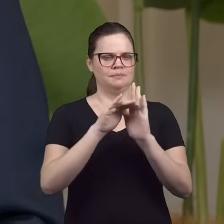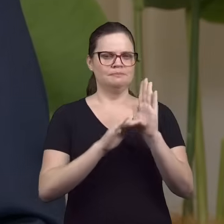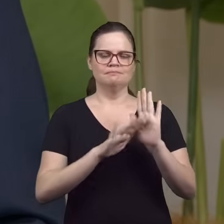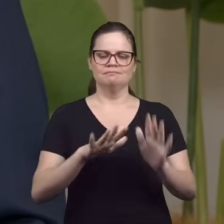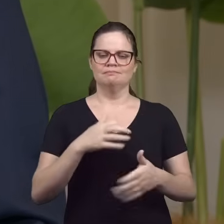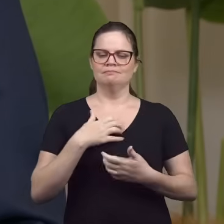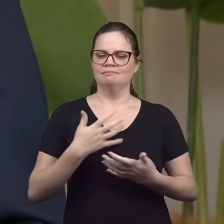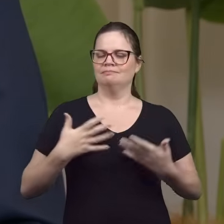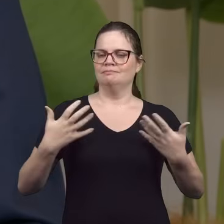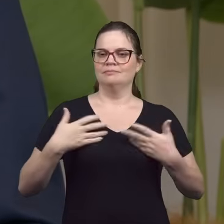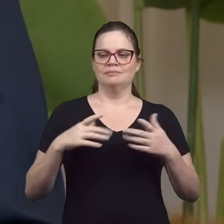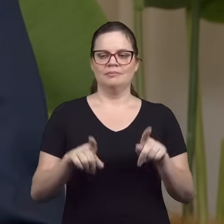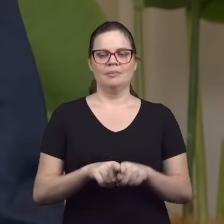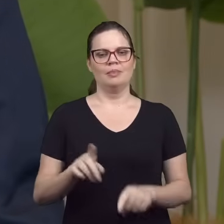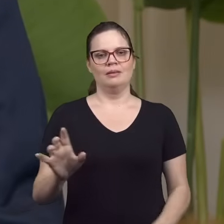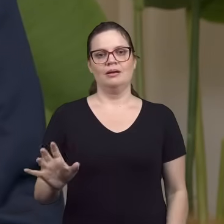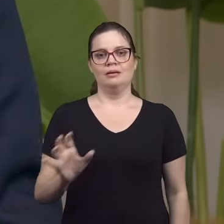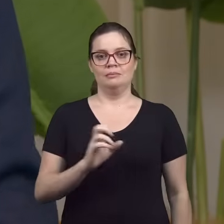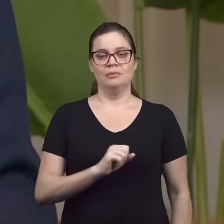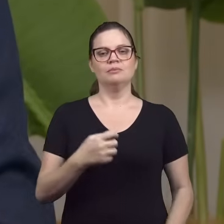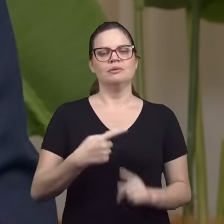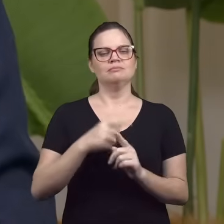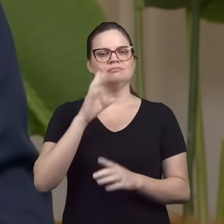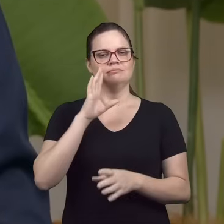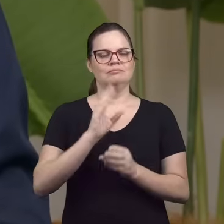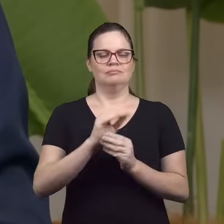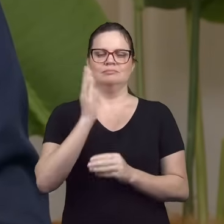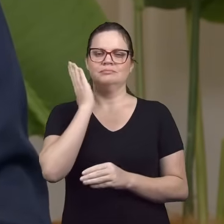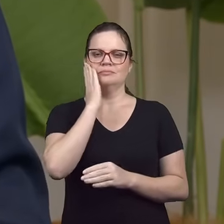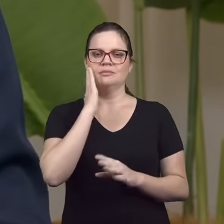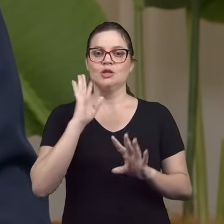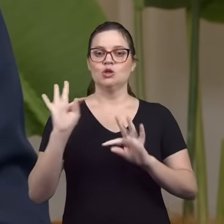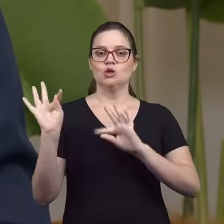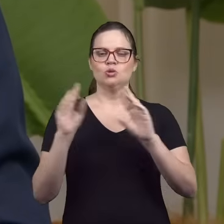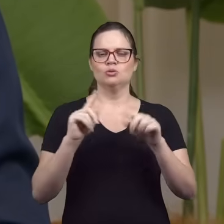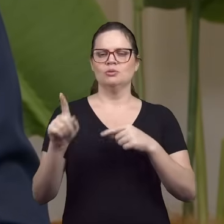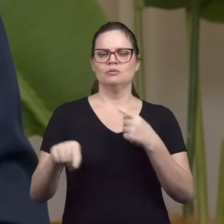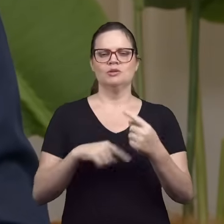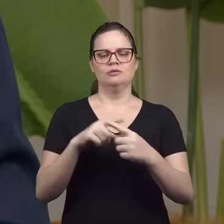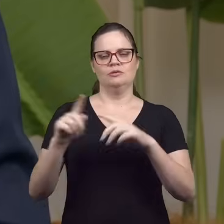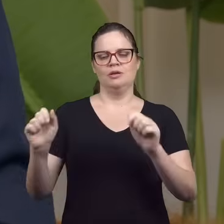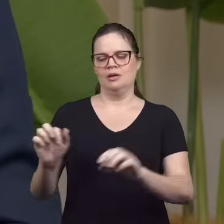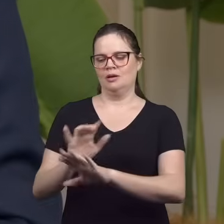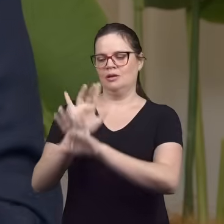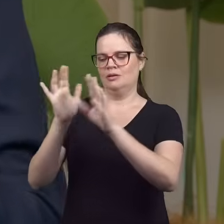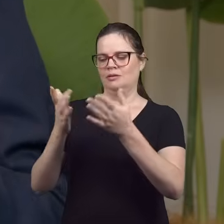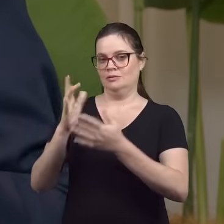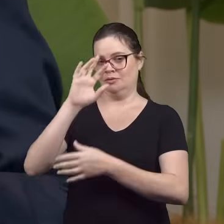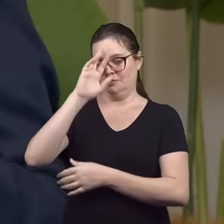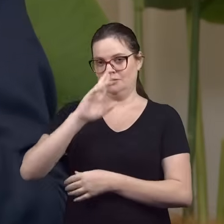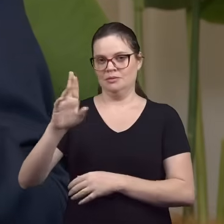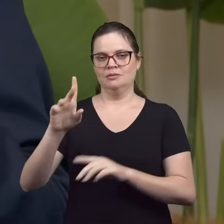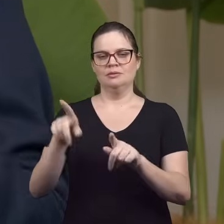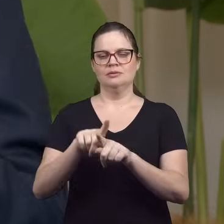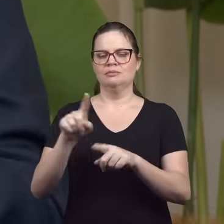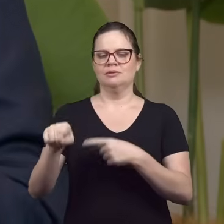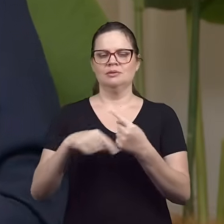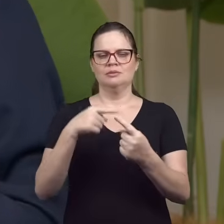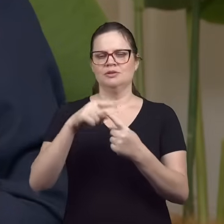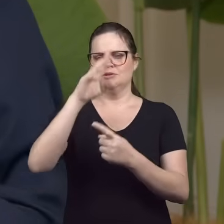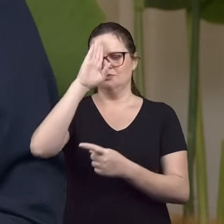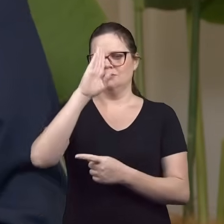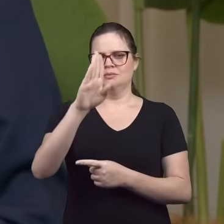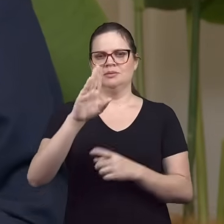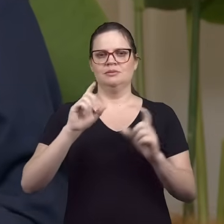com muito amor, porque sabemos que tudo será para a glória do Senhor e o objetivo